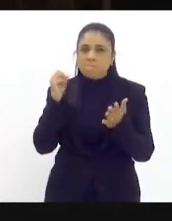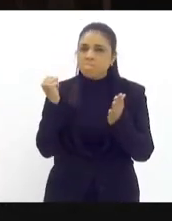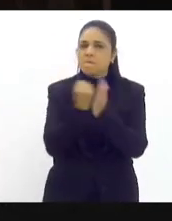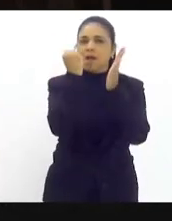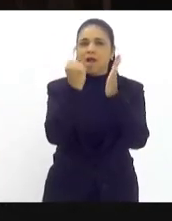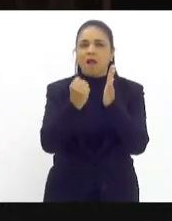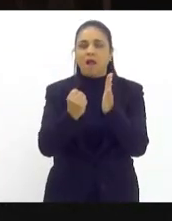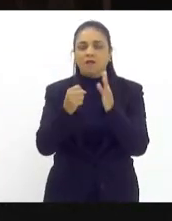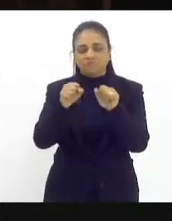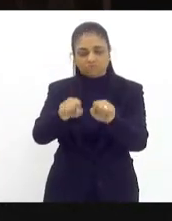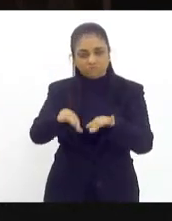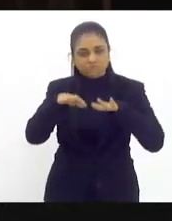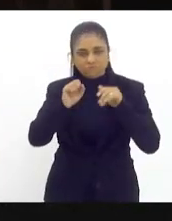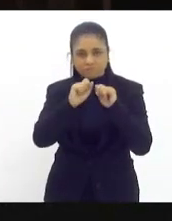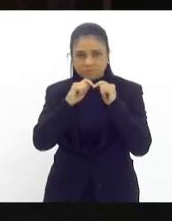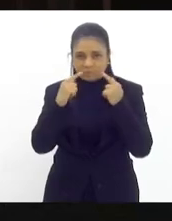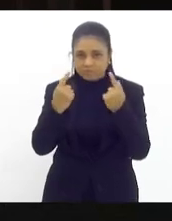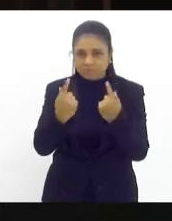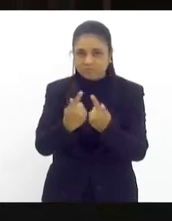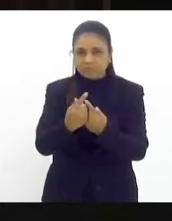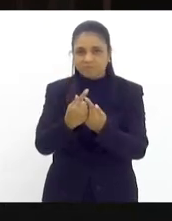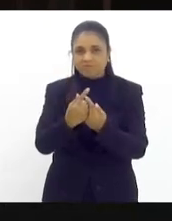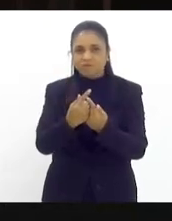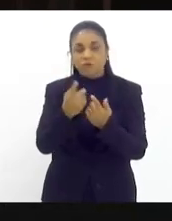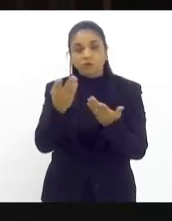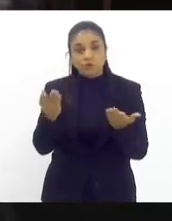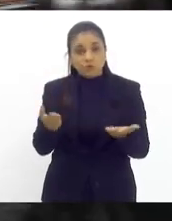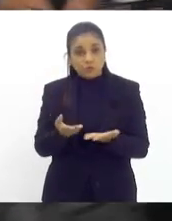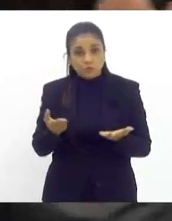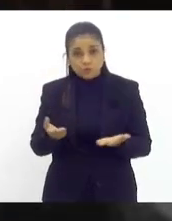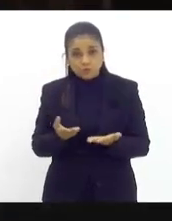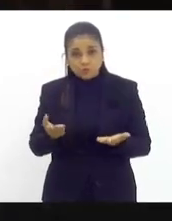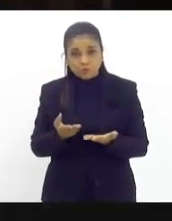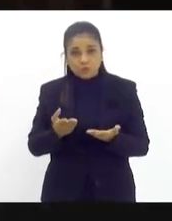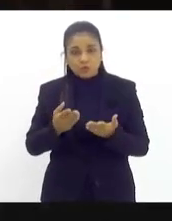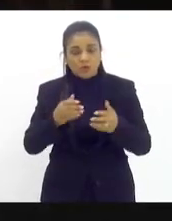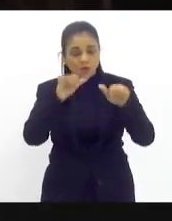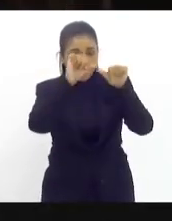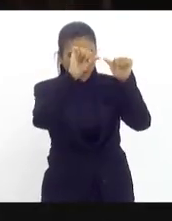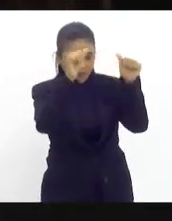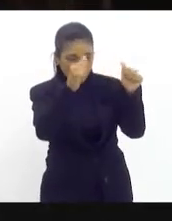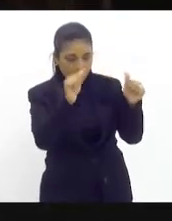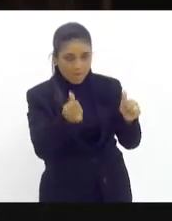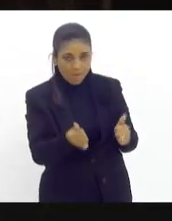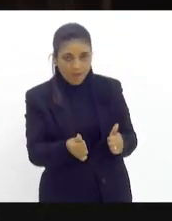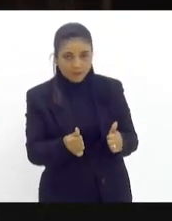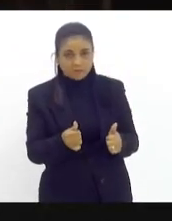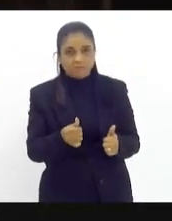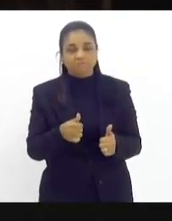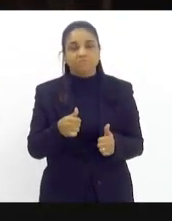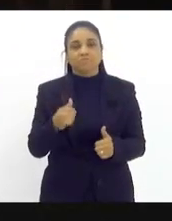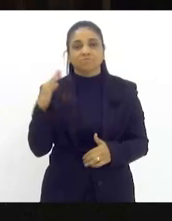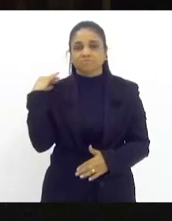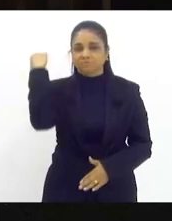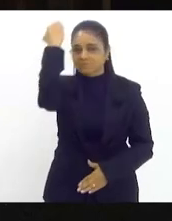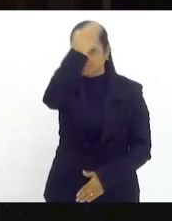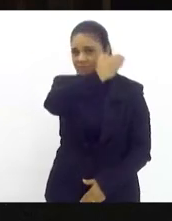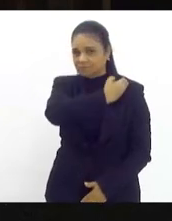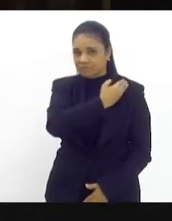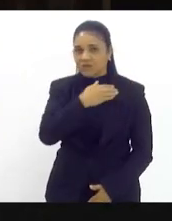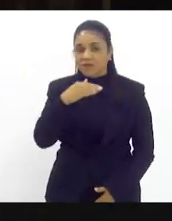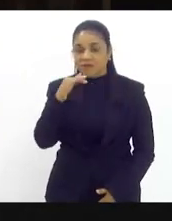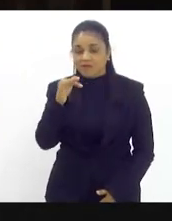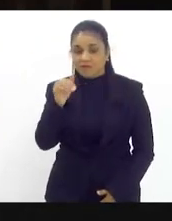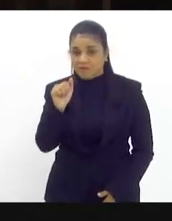do Estado do Rio de Janeiro que no dia de hoje a imagem Peregrina de Fátima passou por